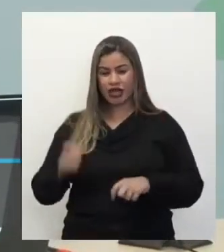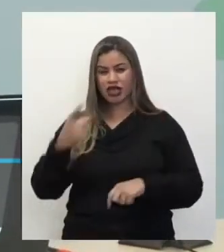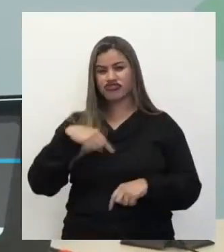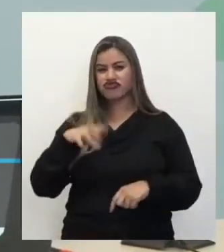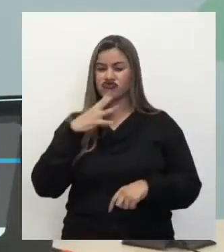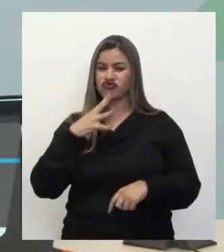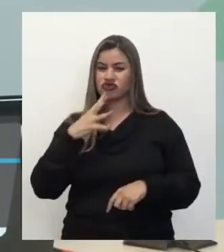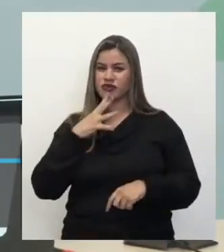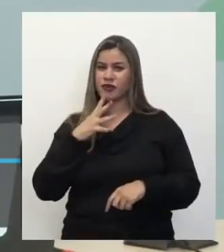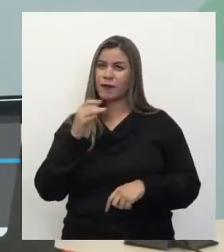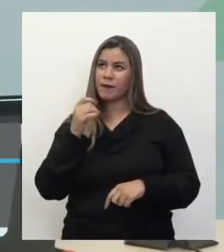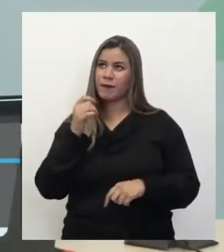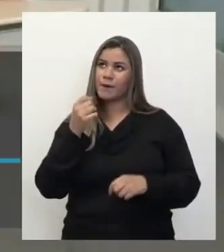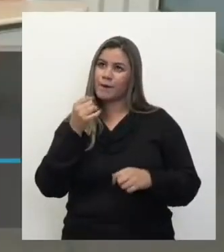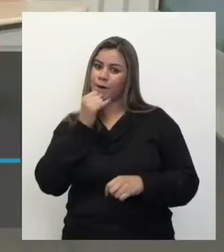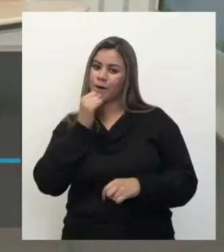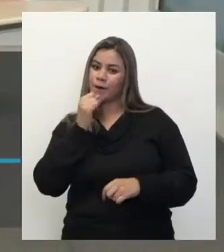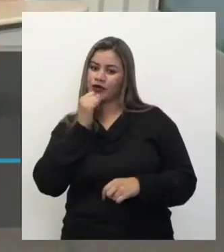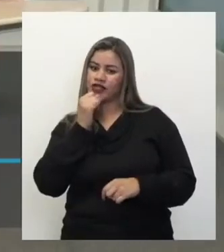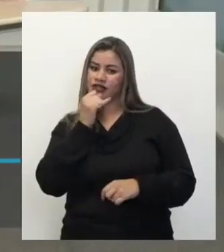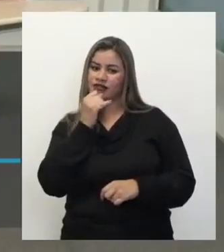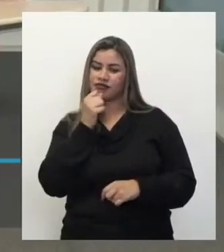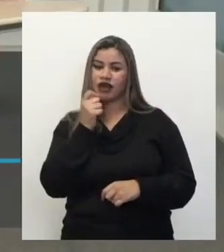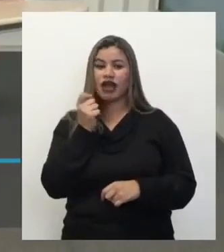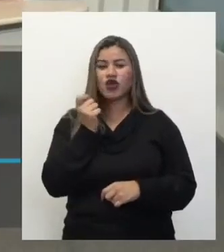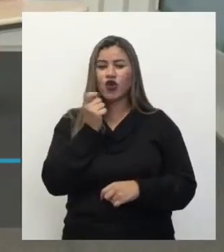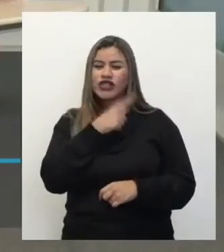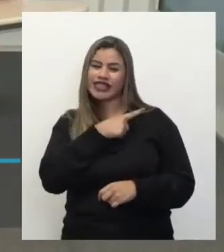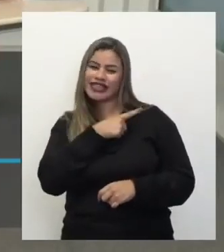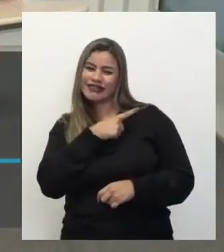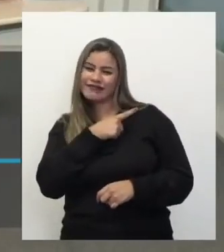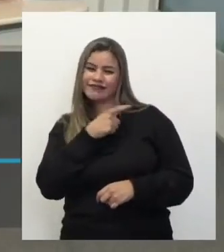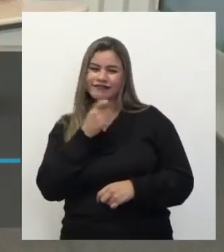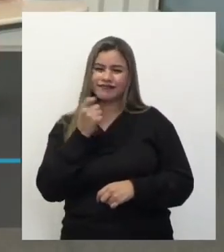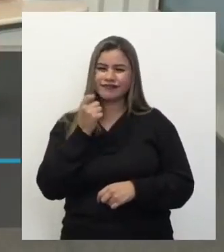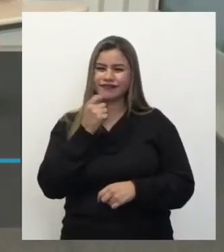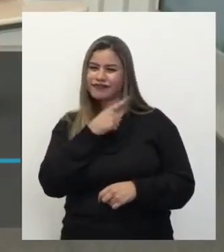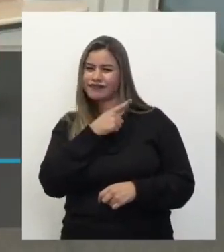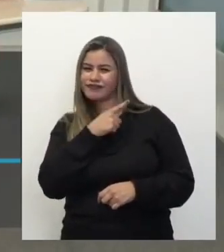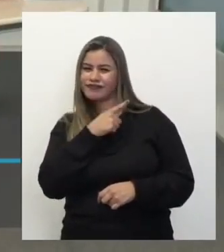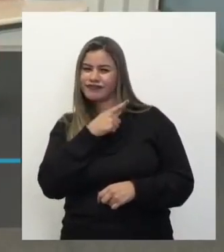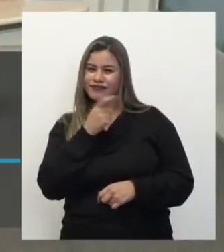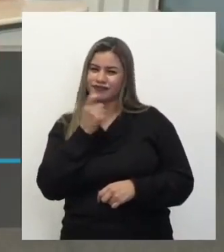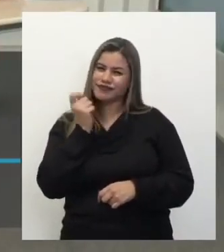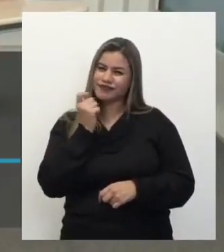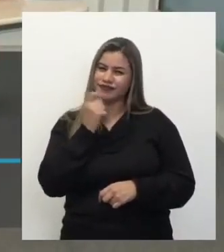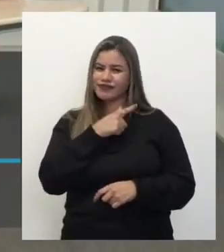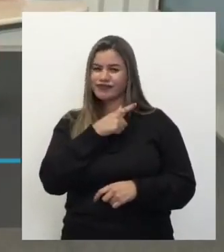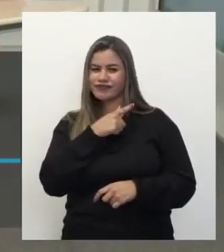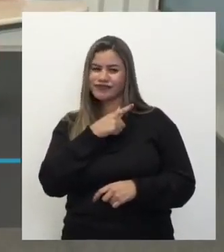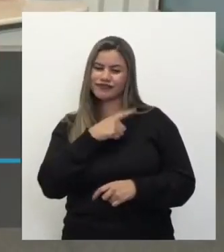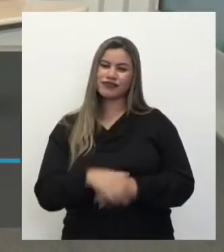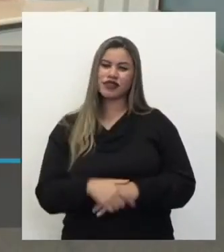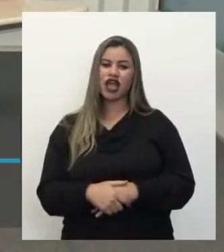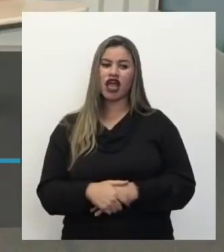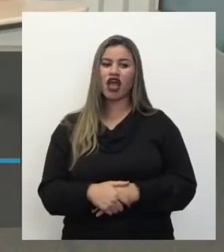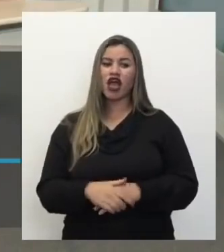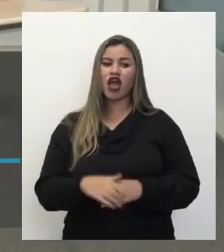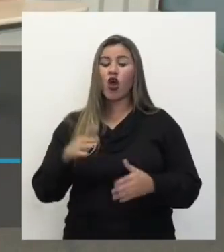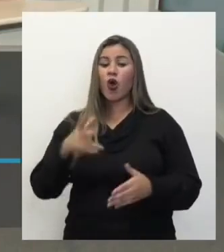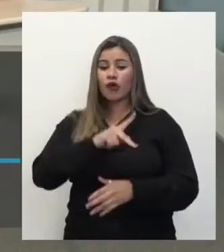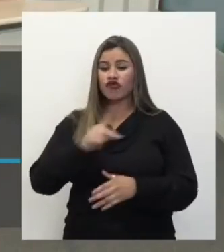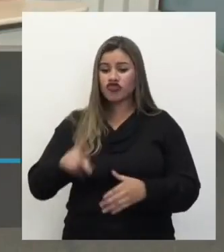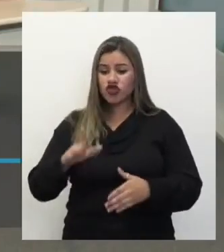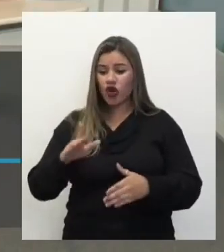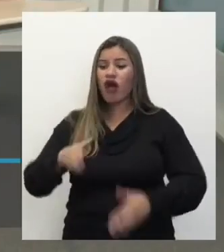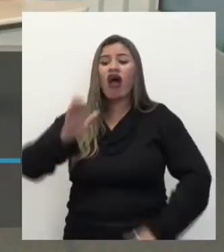Não tem muito a ver com a ironia? Eles finalmente não entenderam o que é ironia? É isso, é a ironia. É a ironia do destino. O professor ficava, não quer estudar?